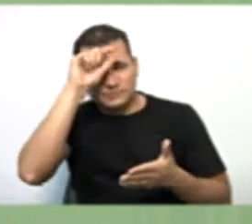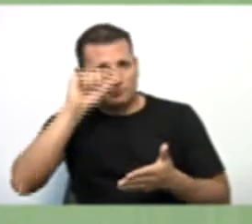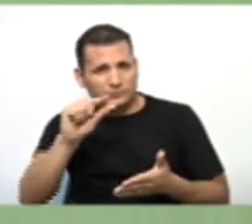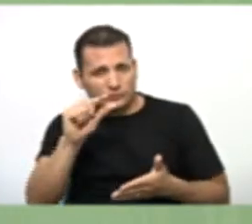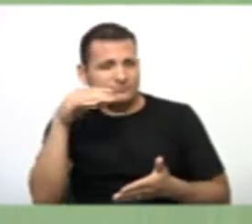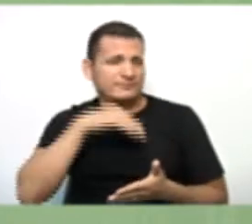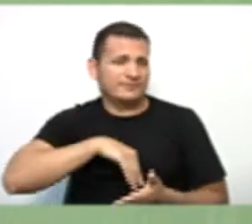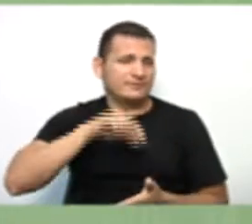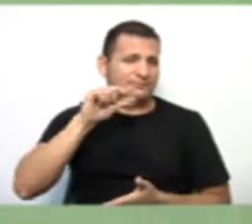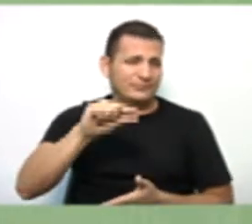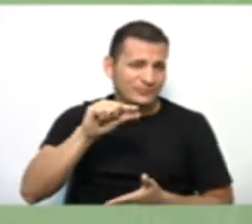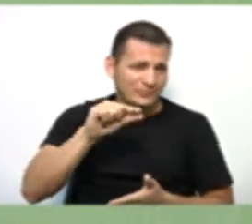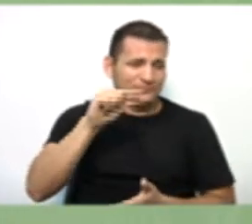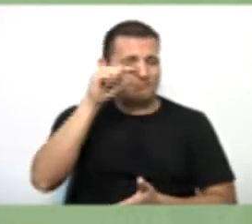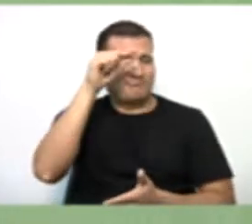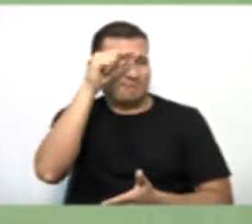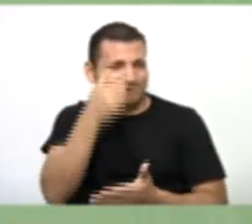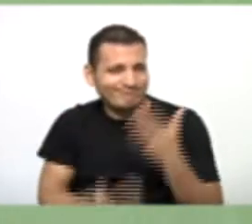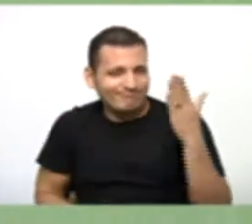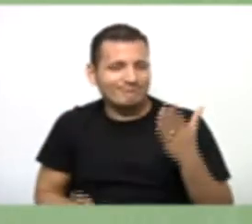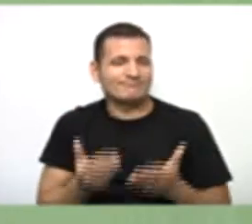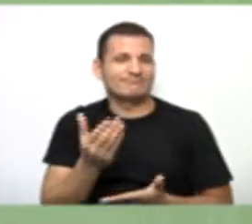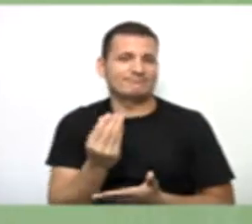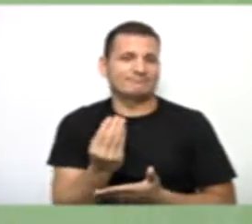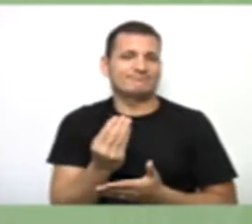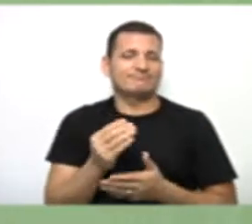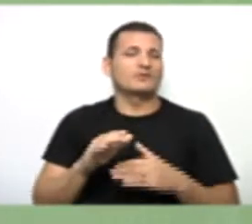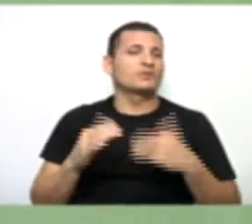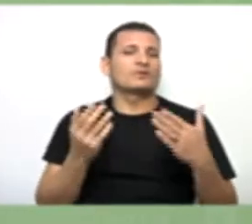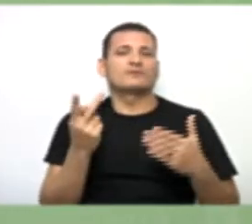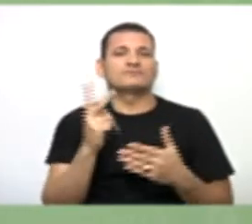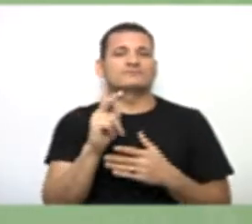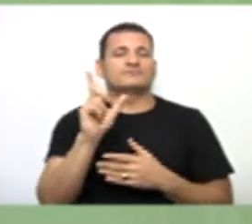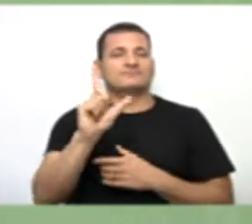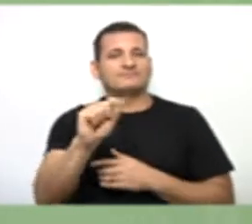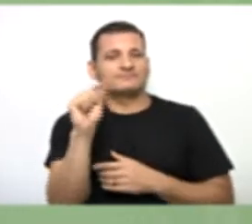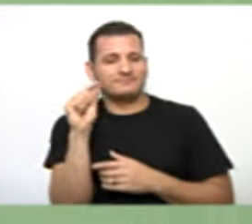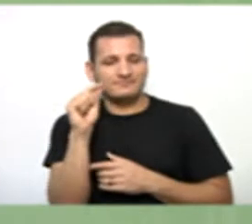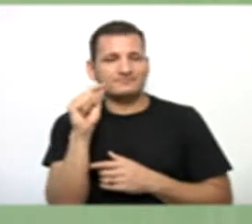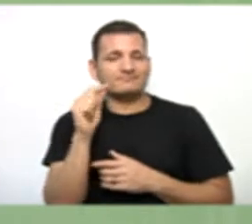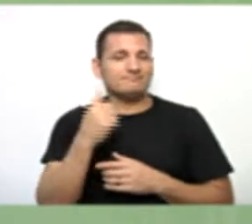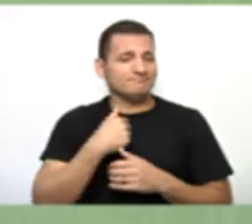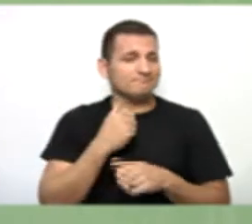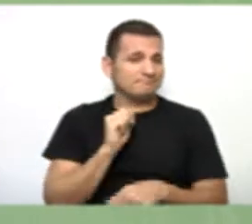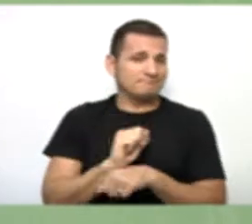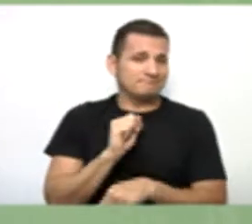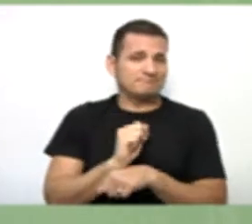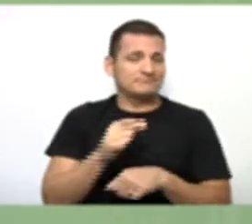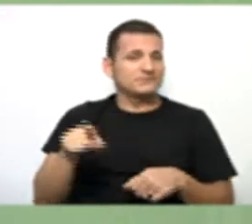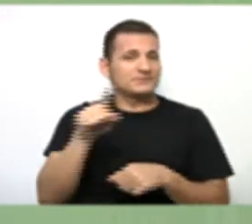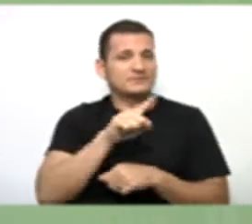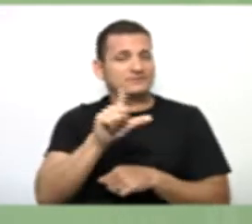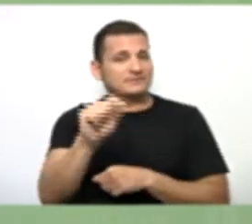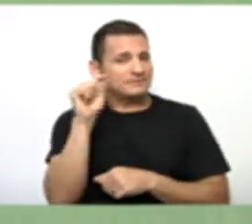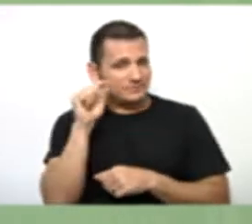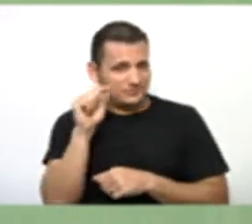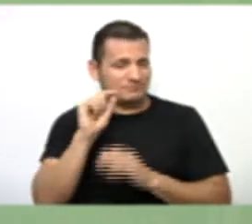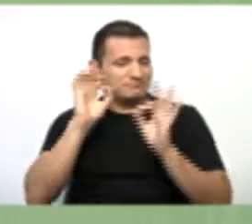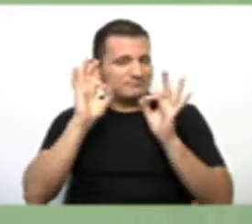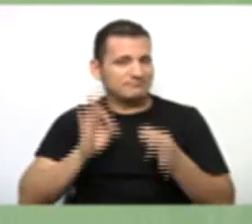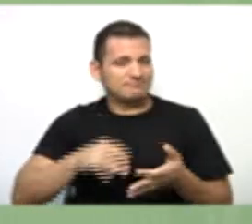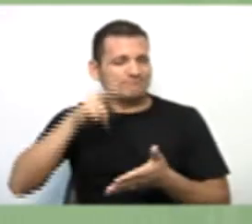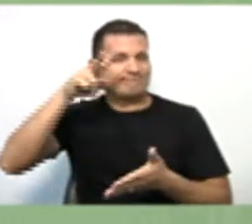pouco e perde muito. Qual é a sua escolha? Eu espero que você escolha, com certeza,